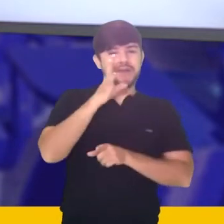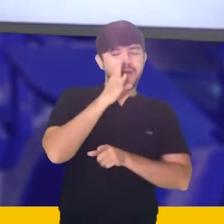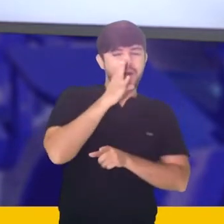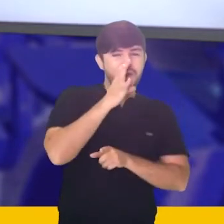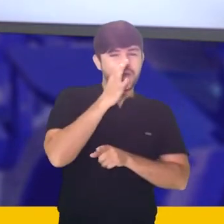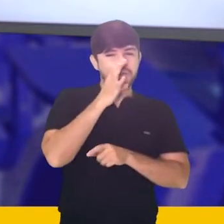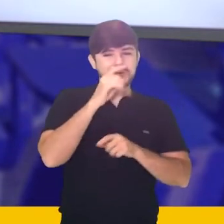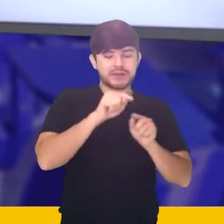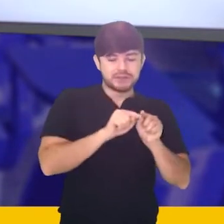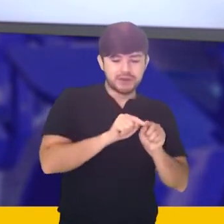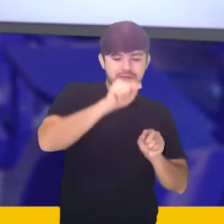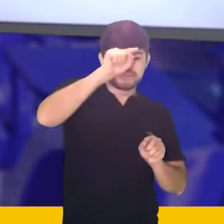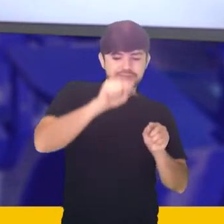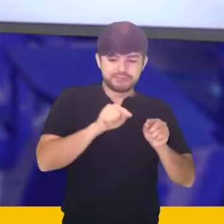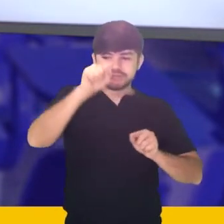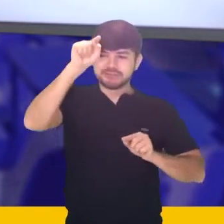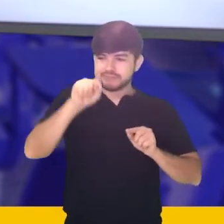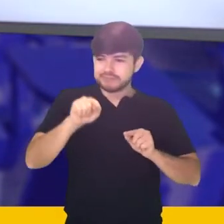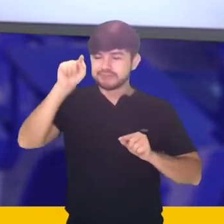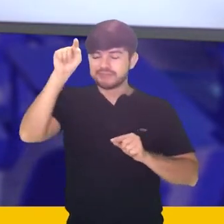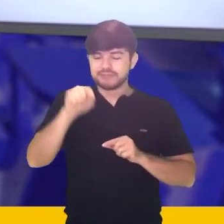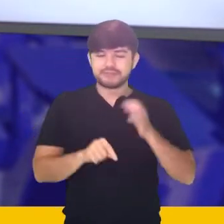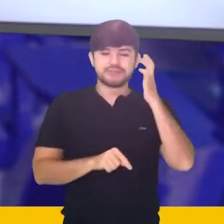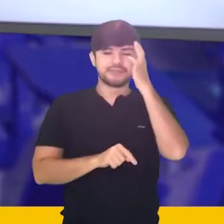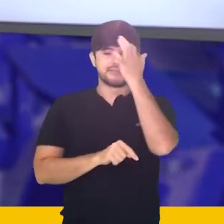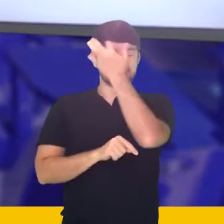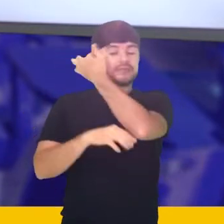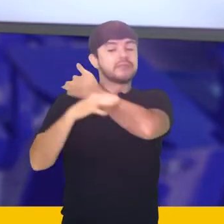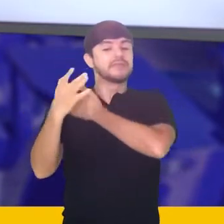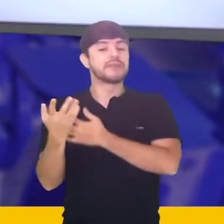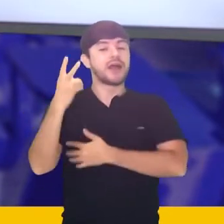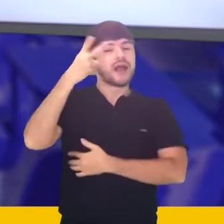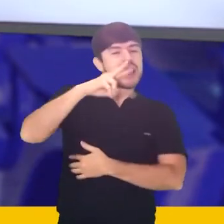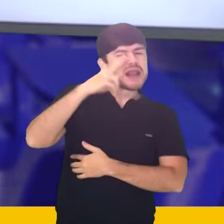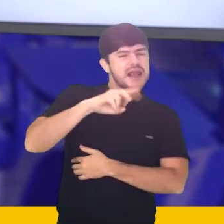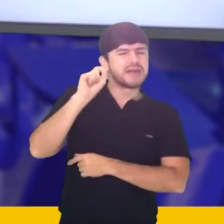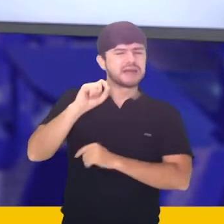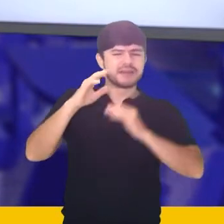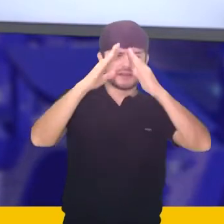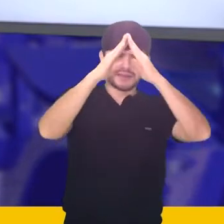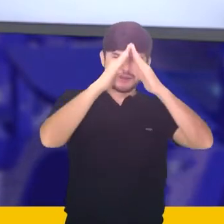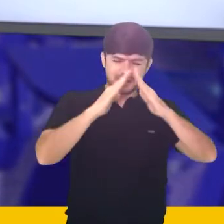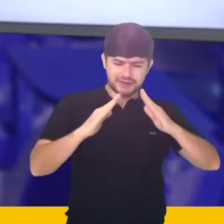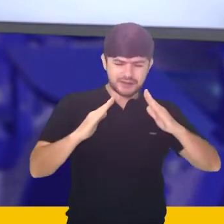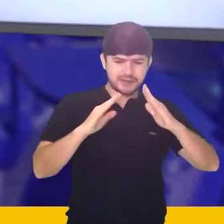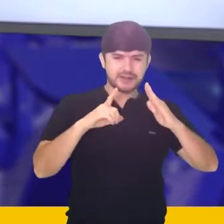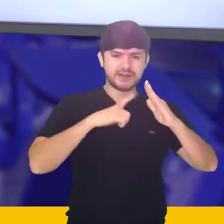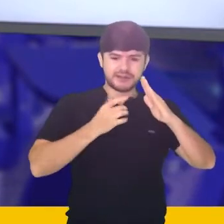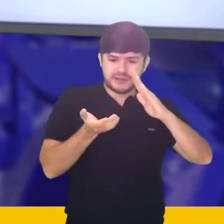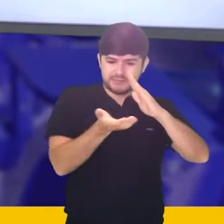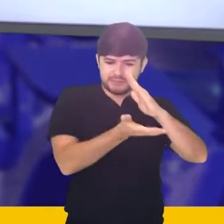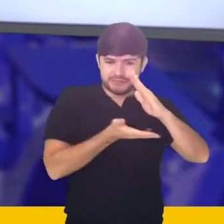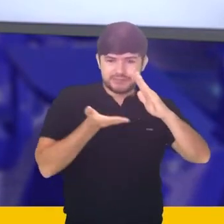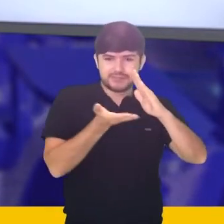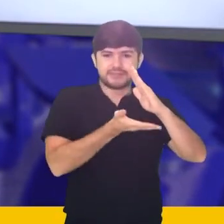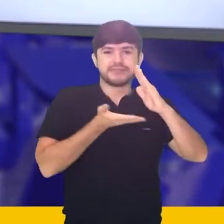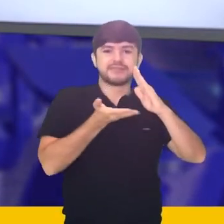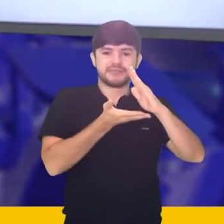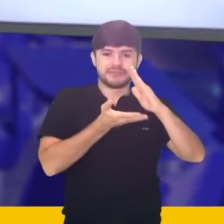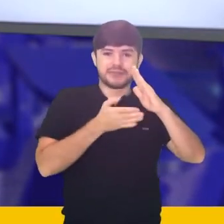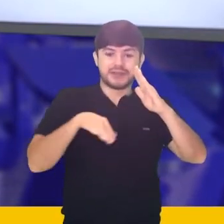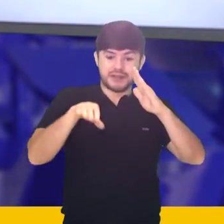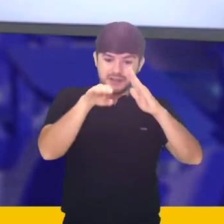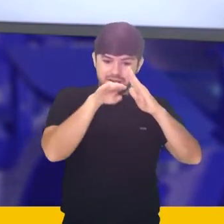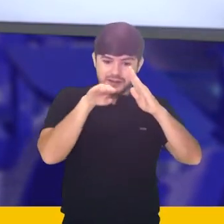né? Bom, lembra lá, pirâmide, né? A pirâmide tem uma base, tem